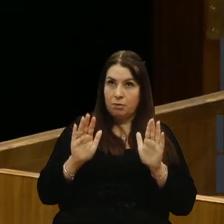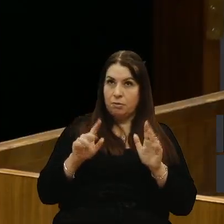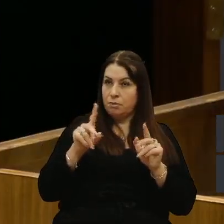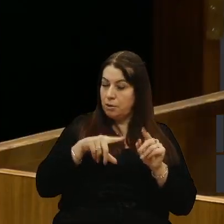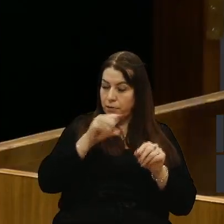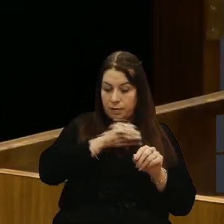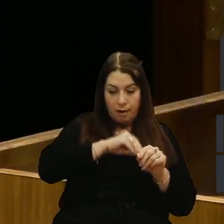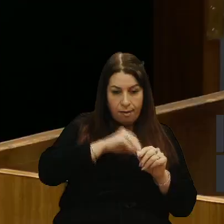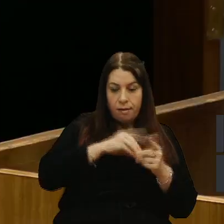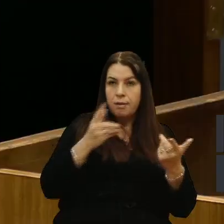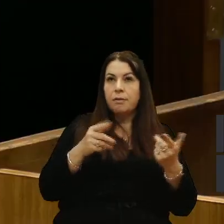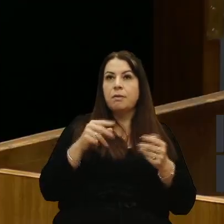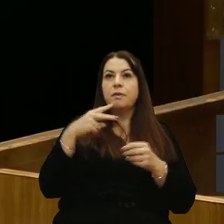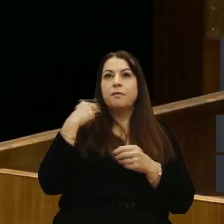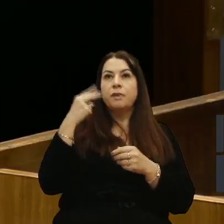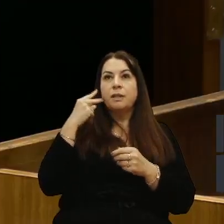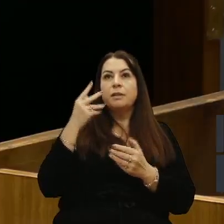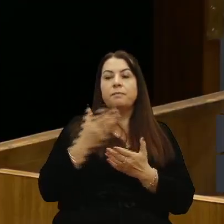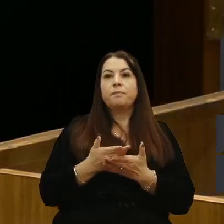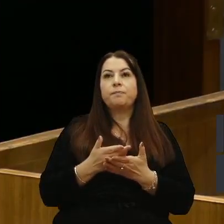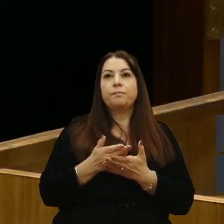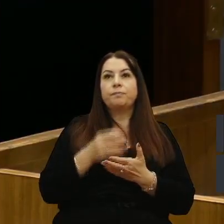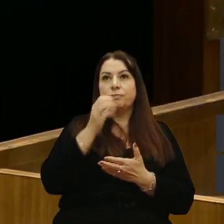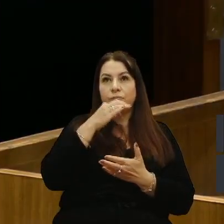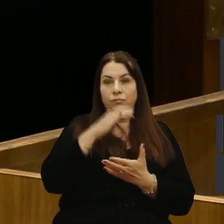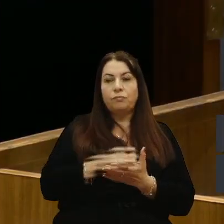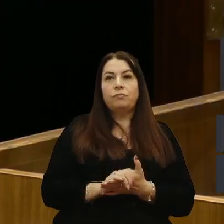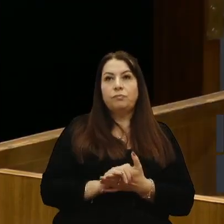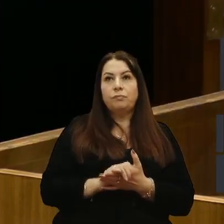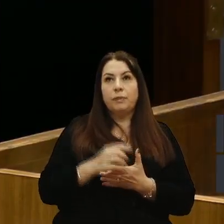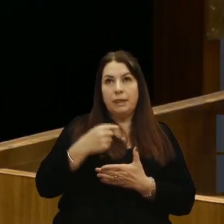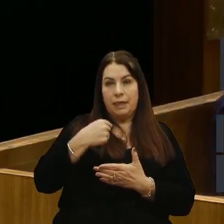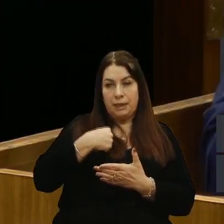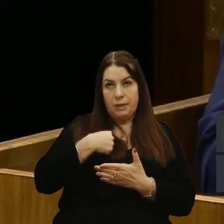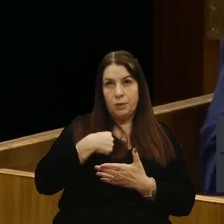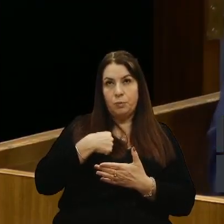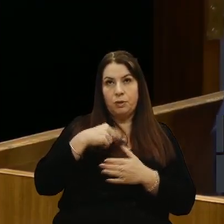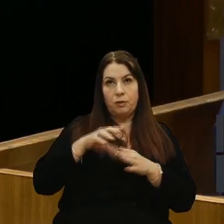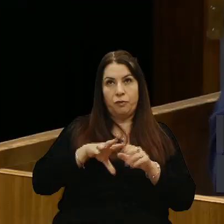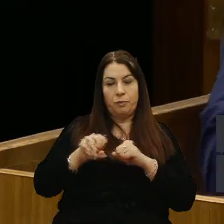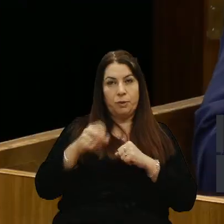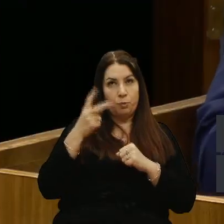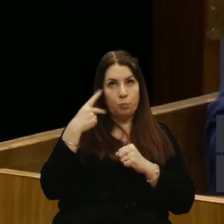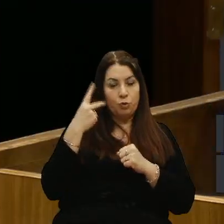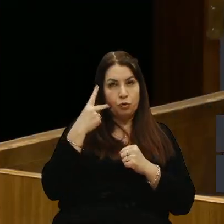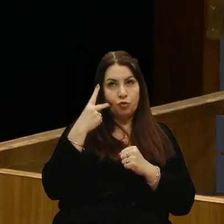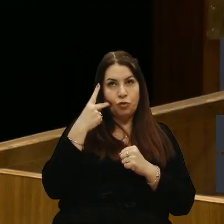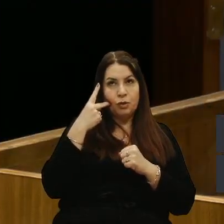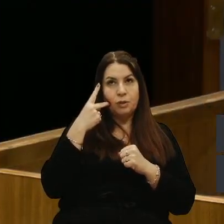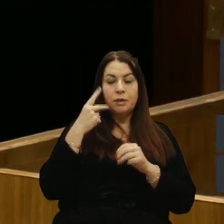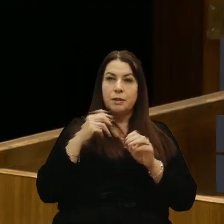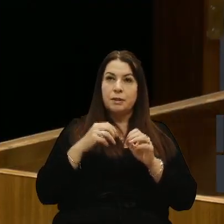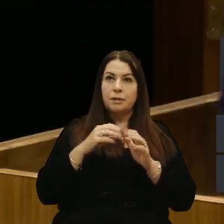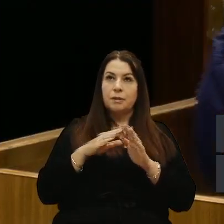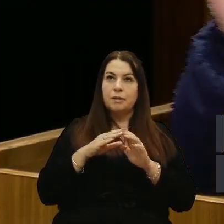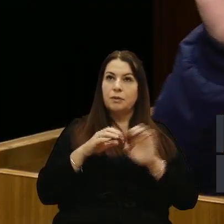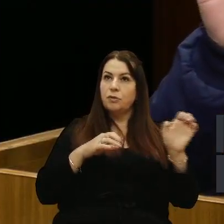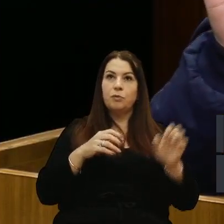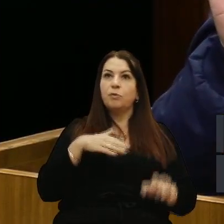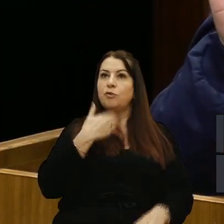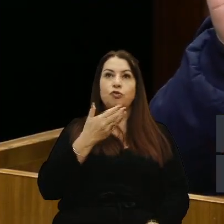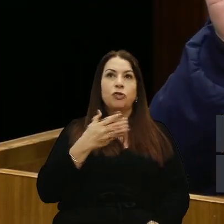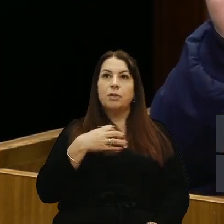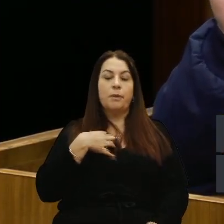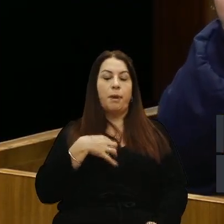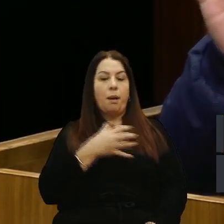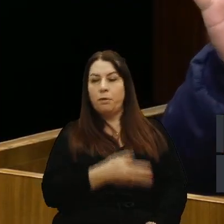proletário, vereador de Caxias. Eu tenho uma formação política na esquerda. Não adianta ficar brabo, tão brabo